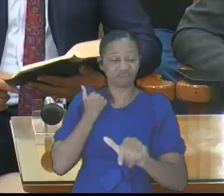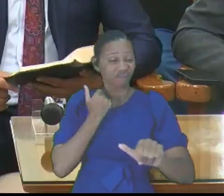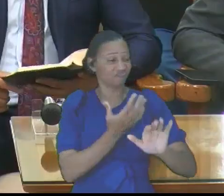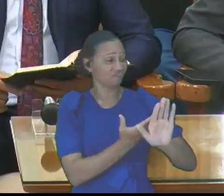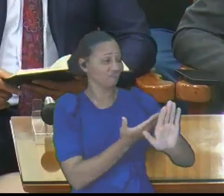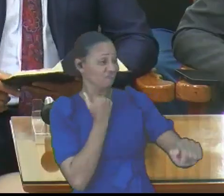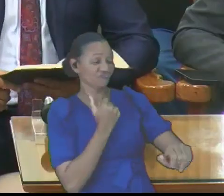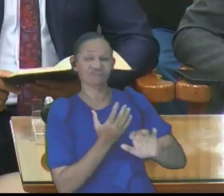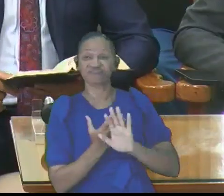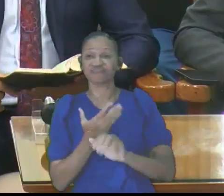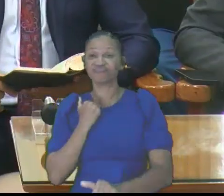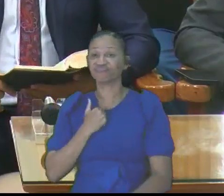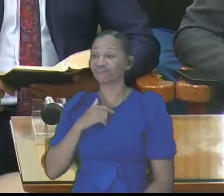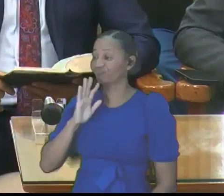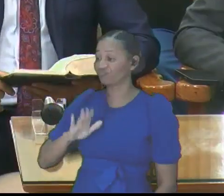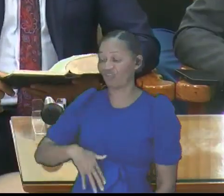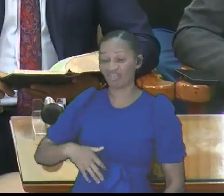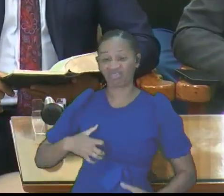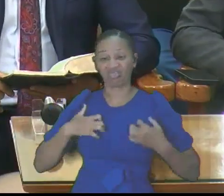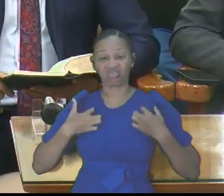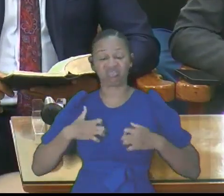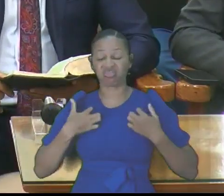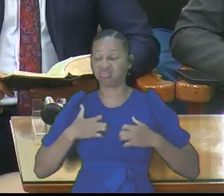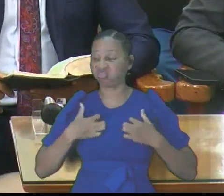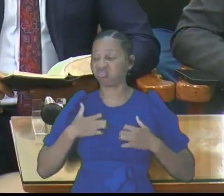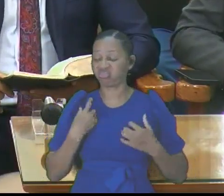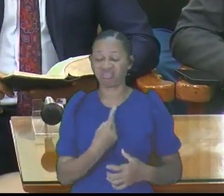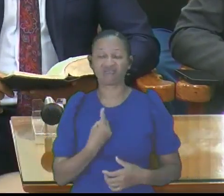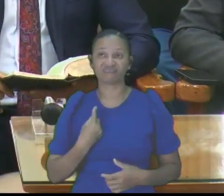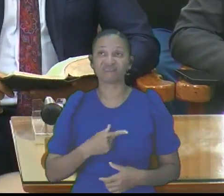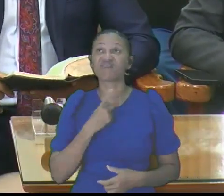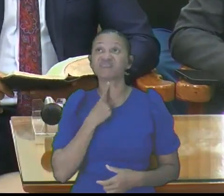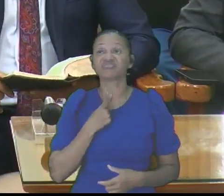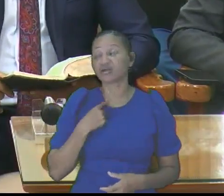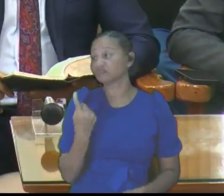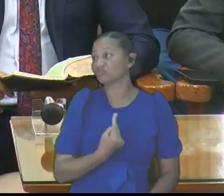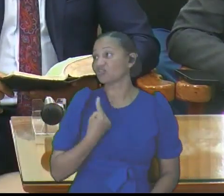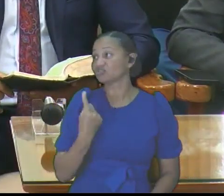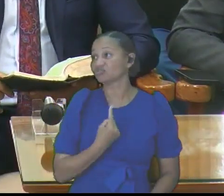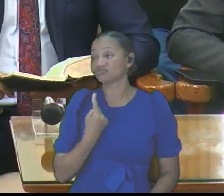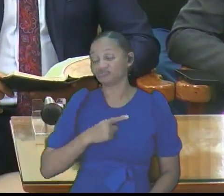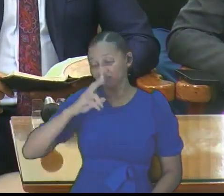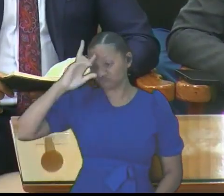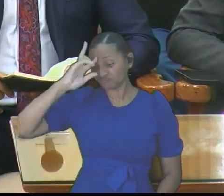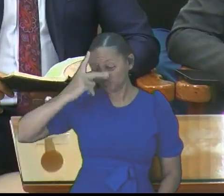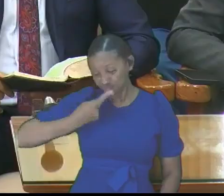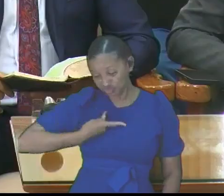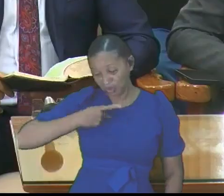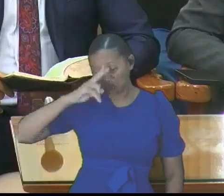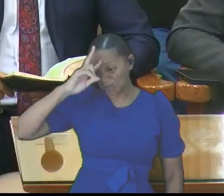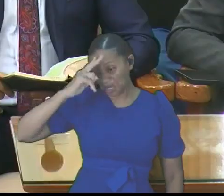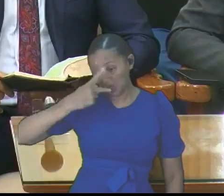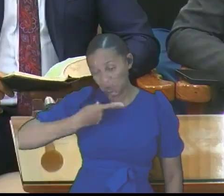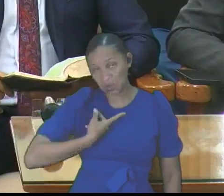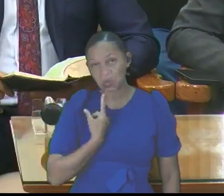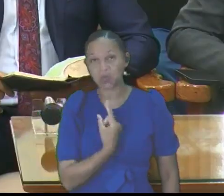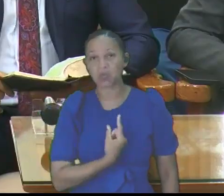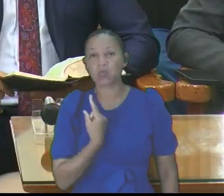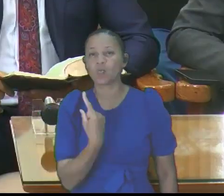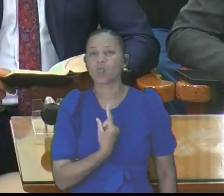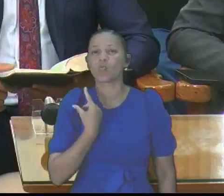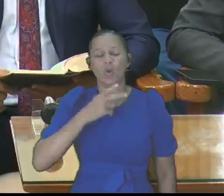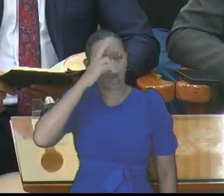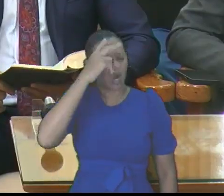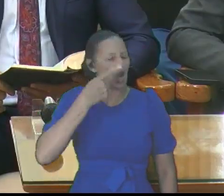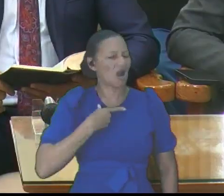malquerência, o aborrecimento, o isolamento, o desejo de viver só, o individualismo, a